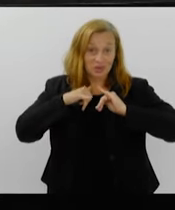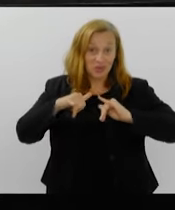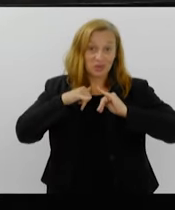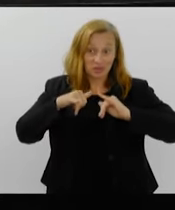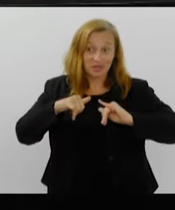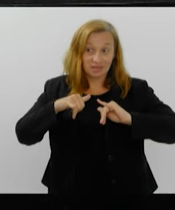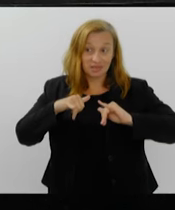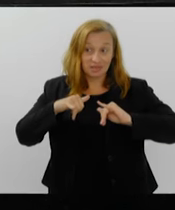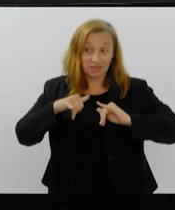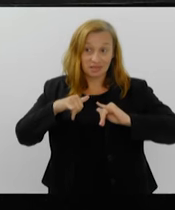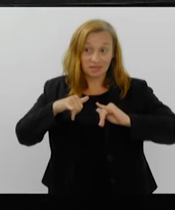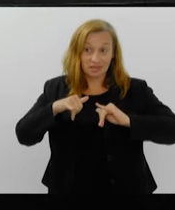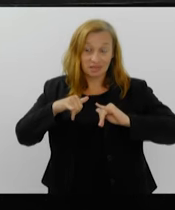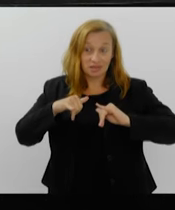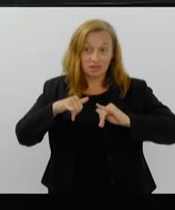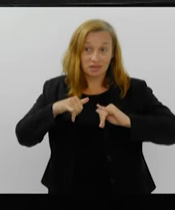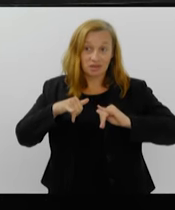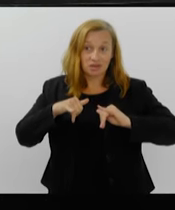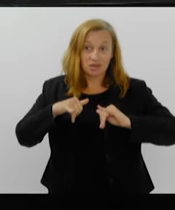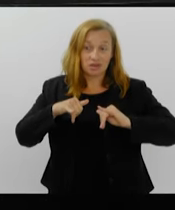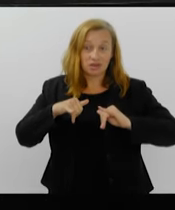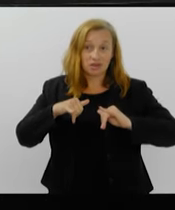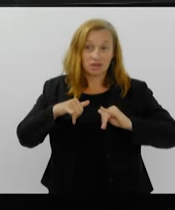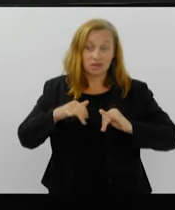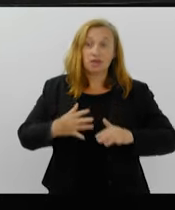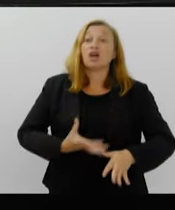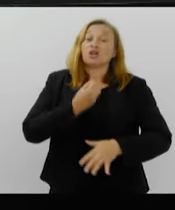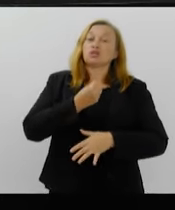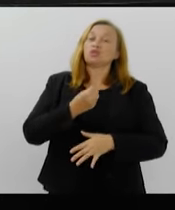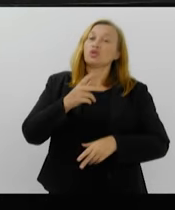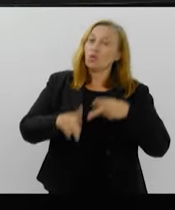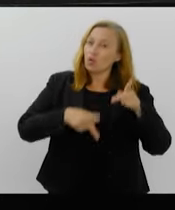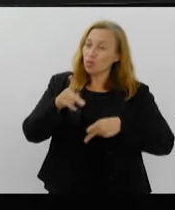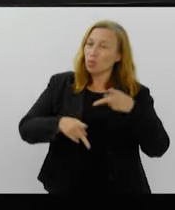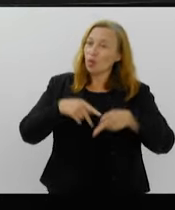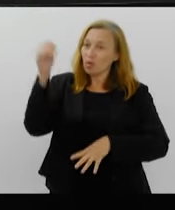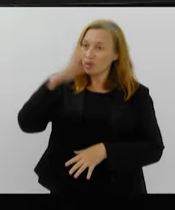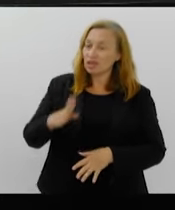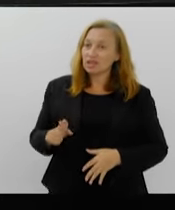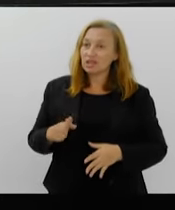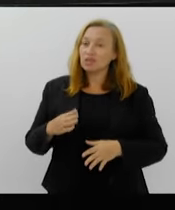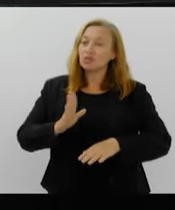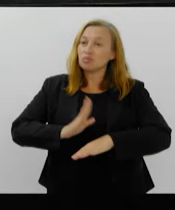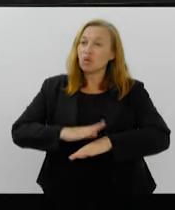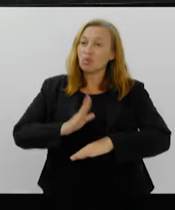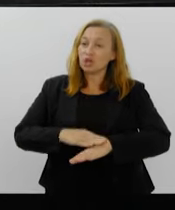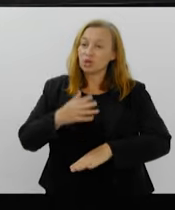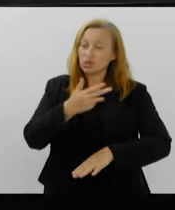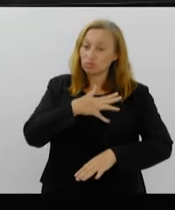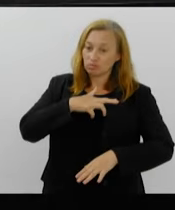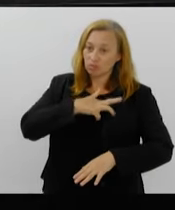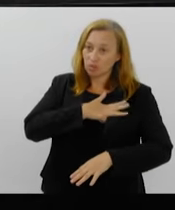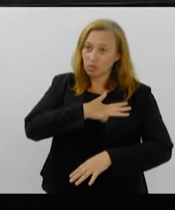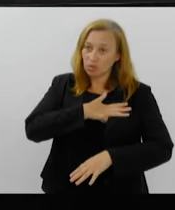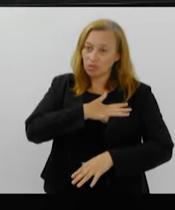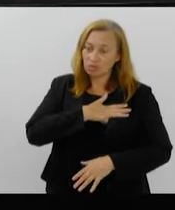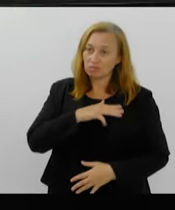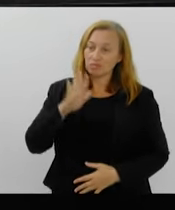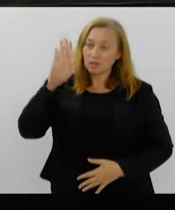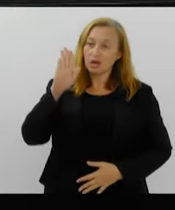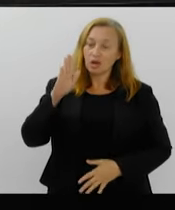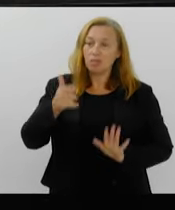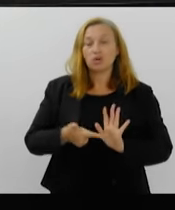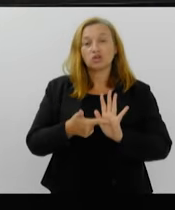notícias que assolam a população brasileira desde que o governo Lula sumiu prometendo mais